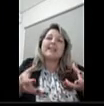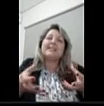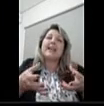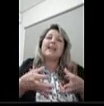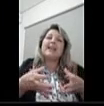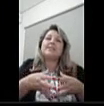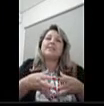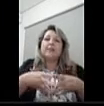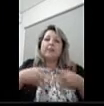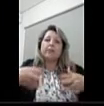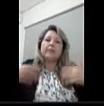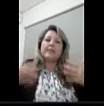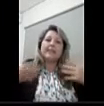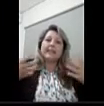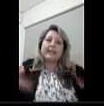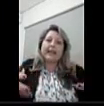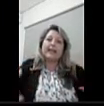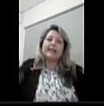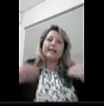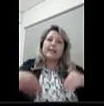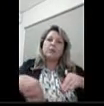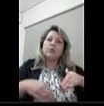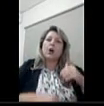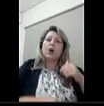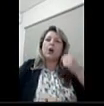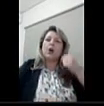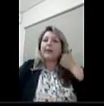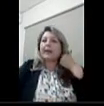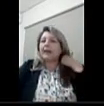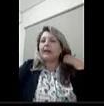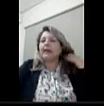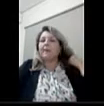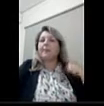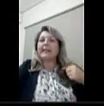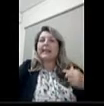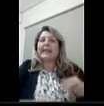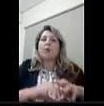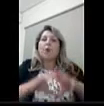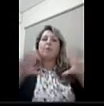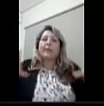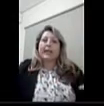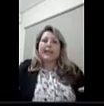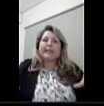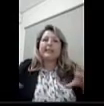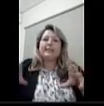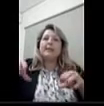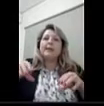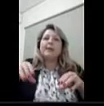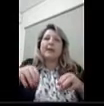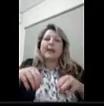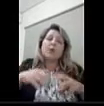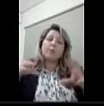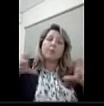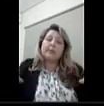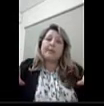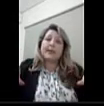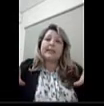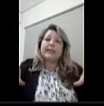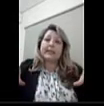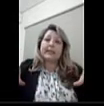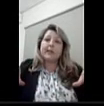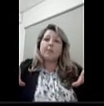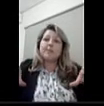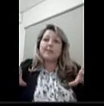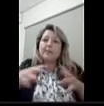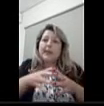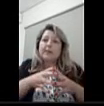estratégias vão facilitar, não só para que ele compreenda, como também para que